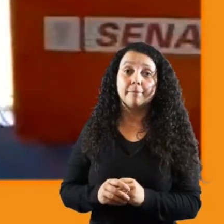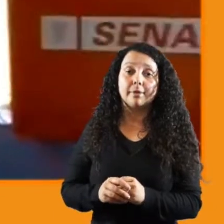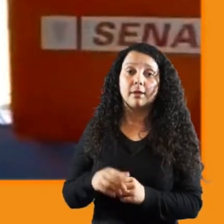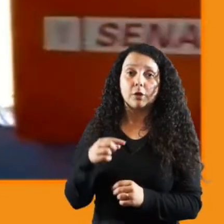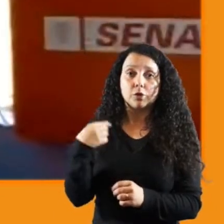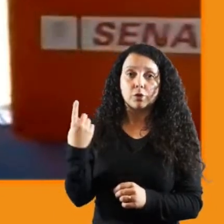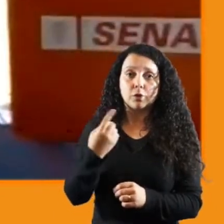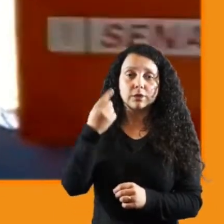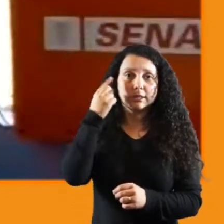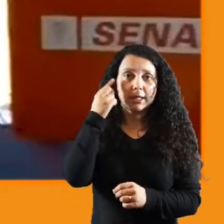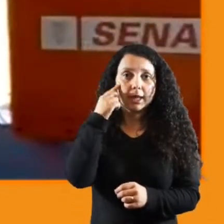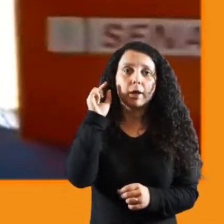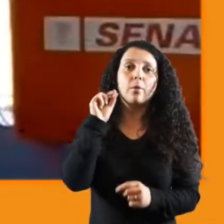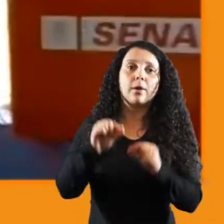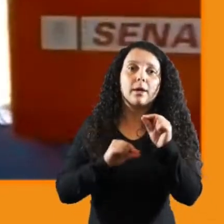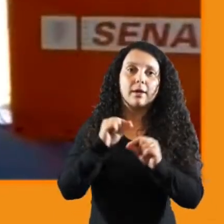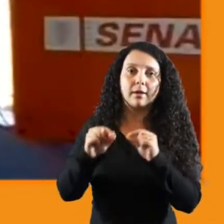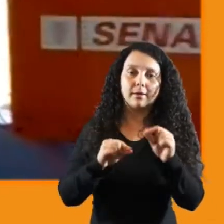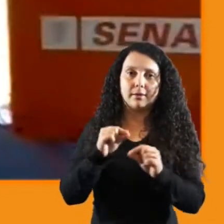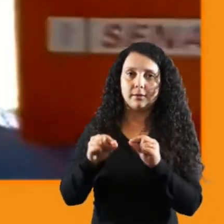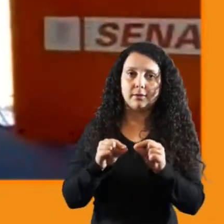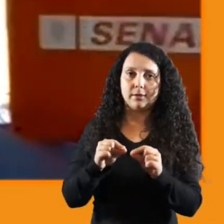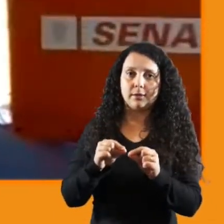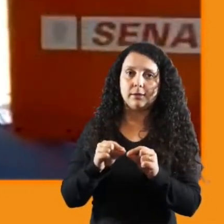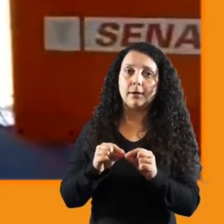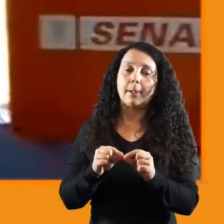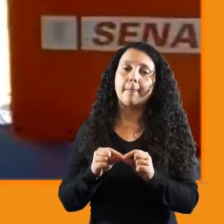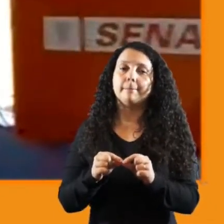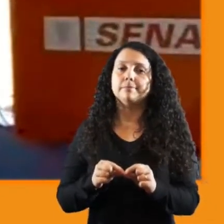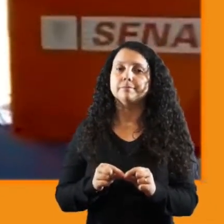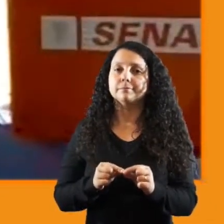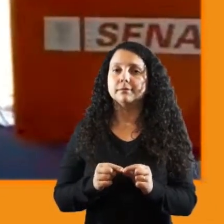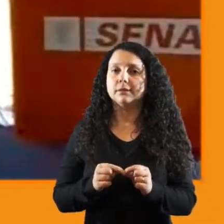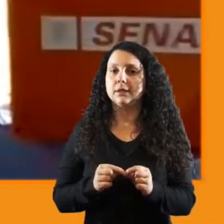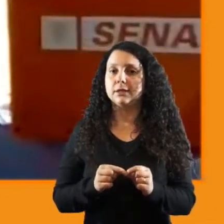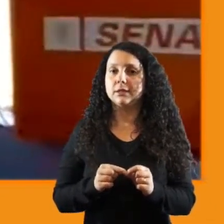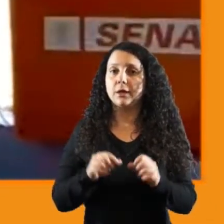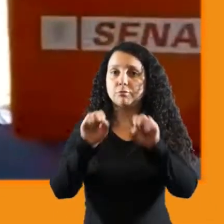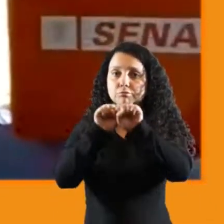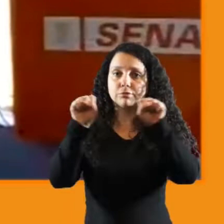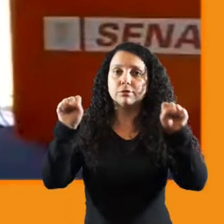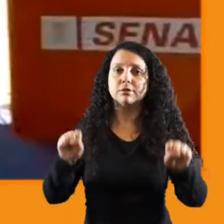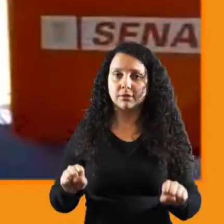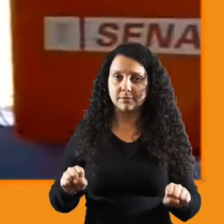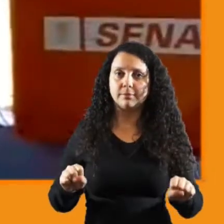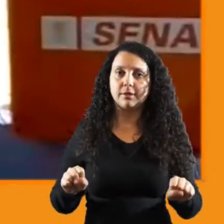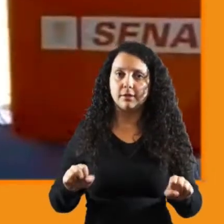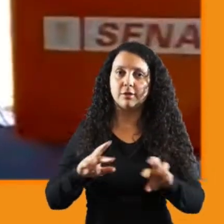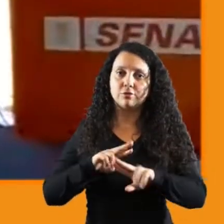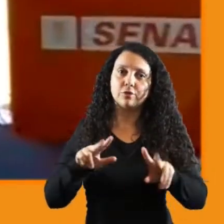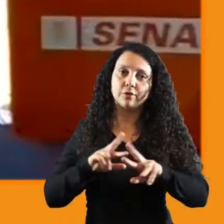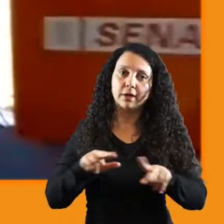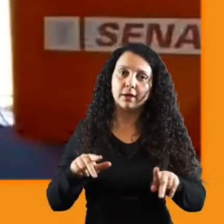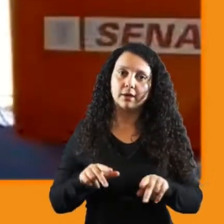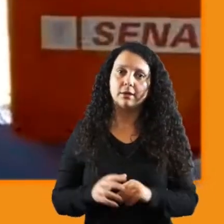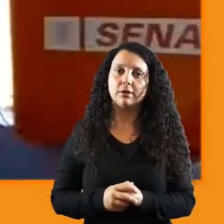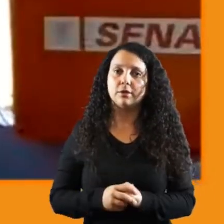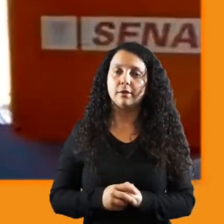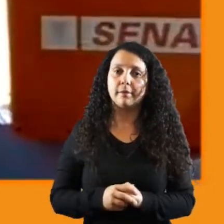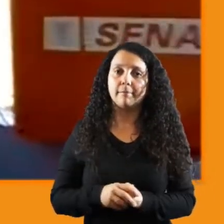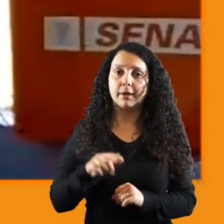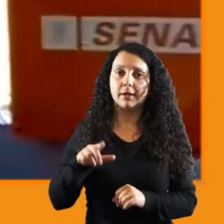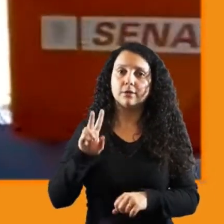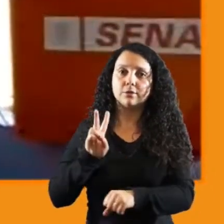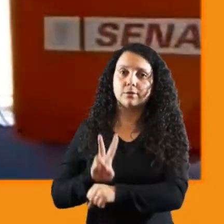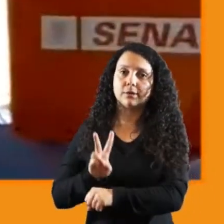é justamente essa, é trazer um sistema desconectado da rede elétrica para a ideia principal do nosso projeto, para